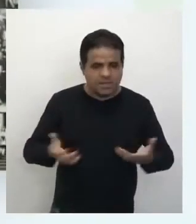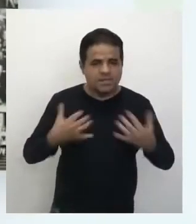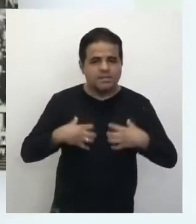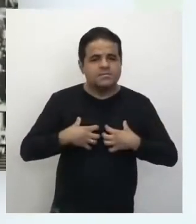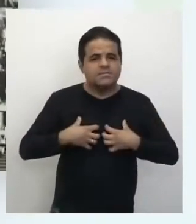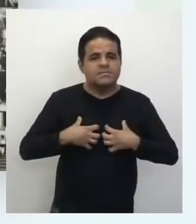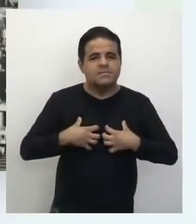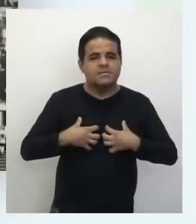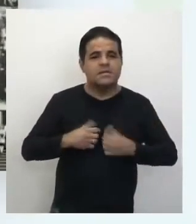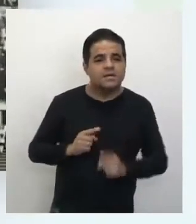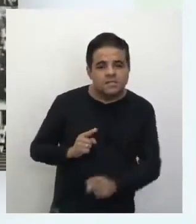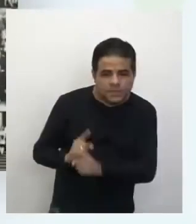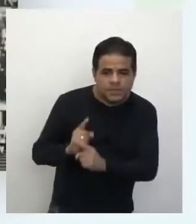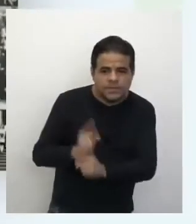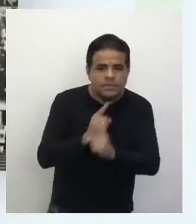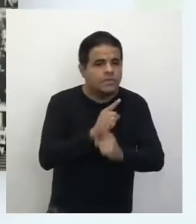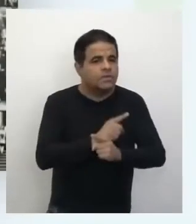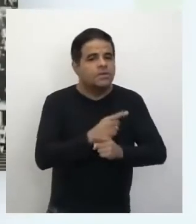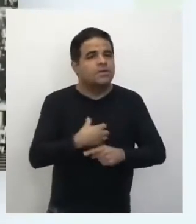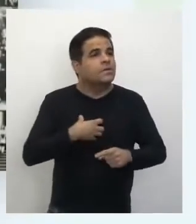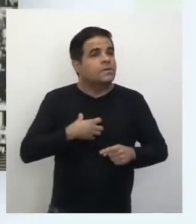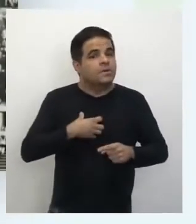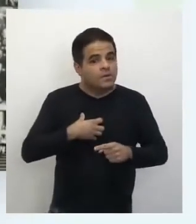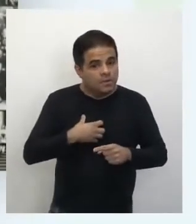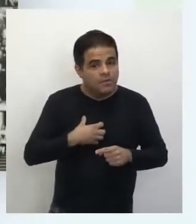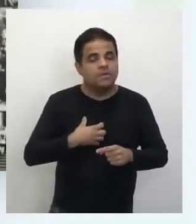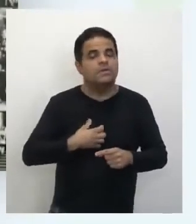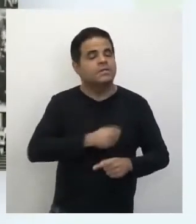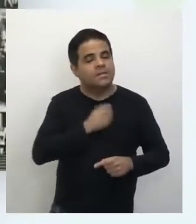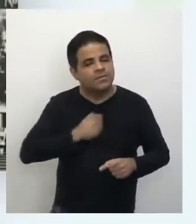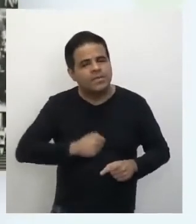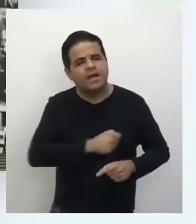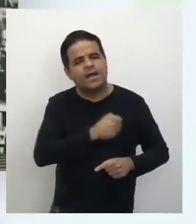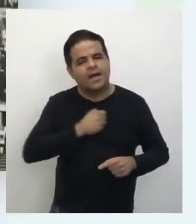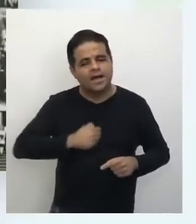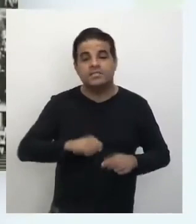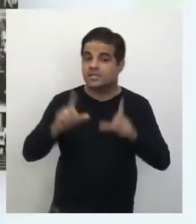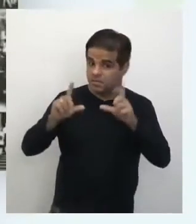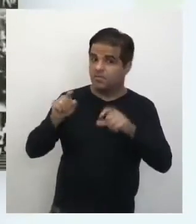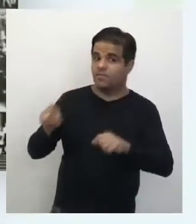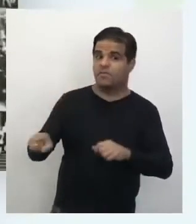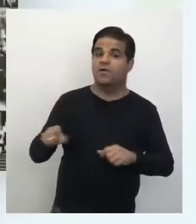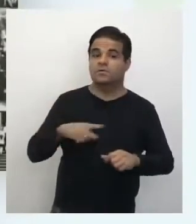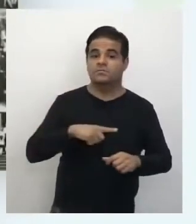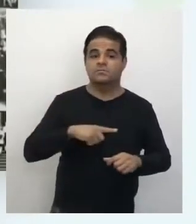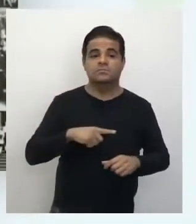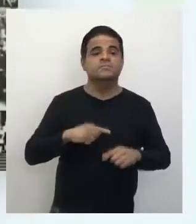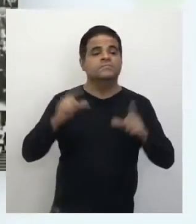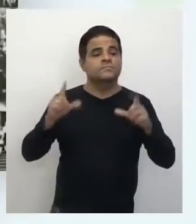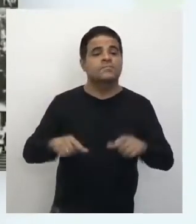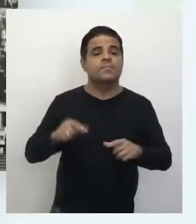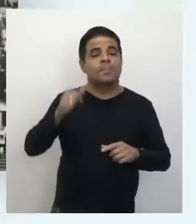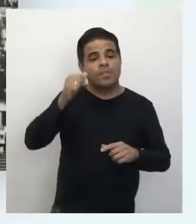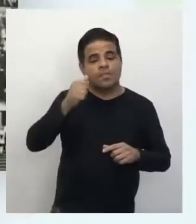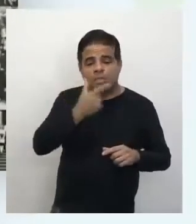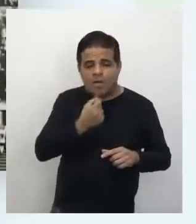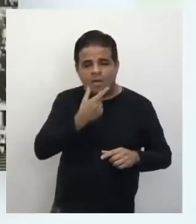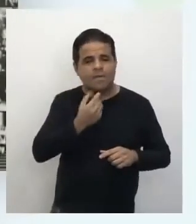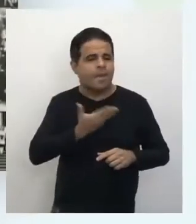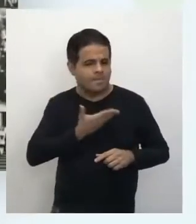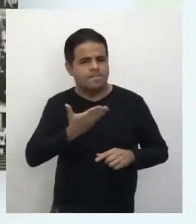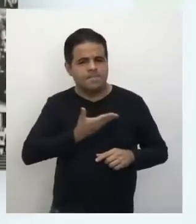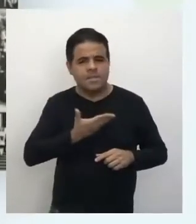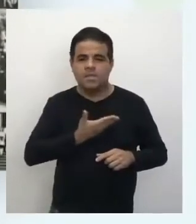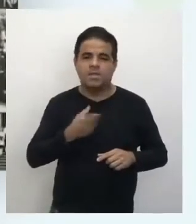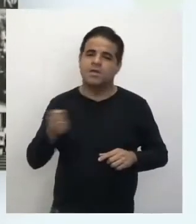de descoberta e sentimento de saudade. Porque essa foto específica foi tirada por um amigo e